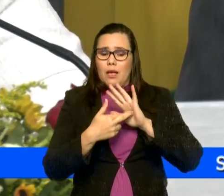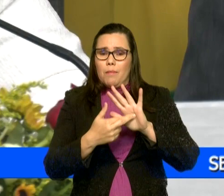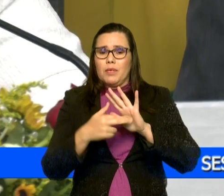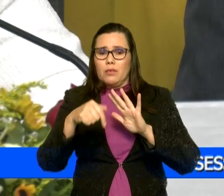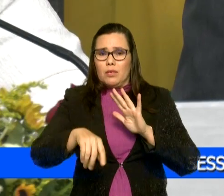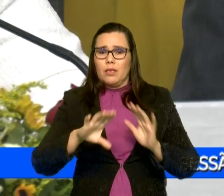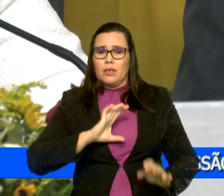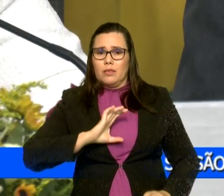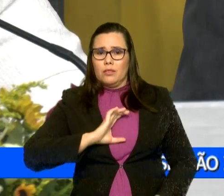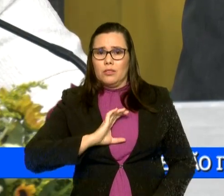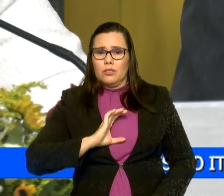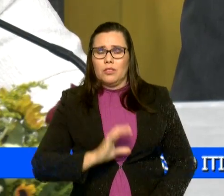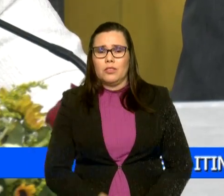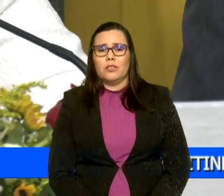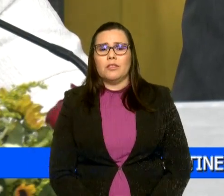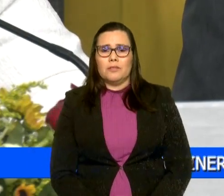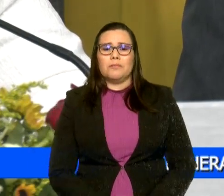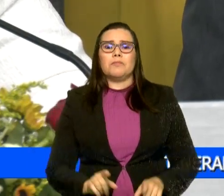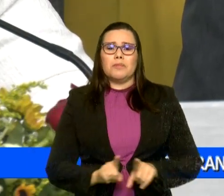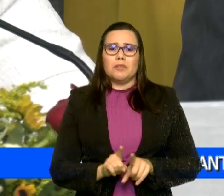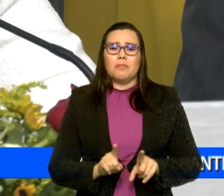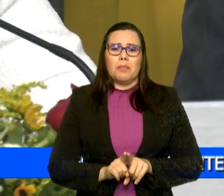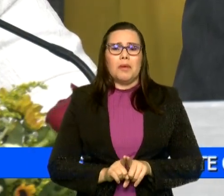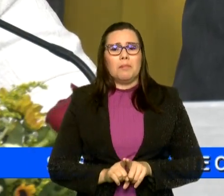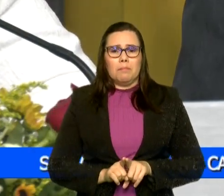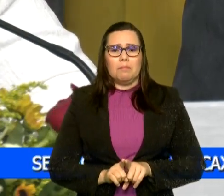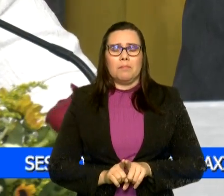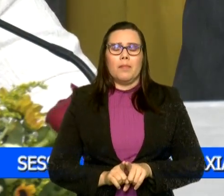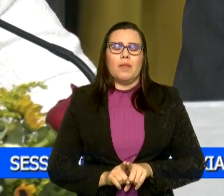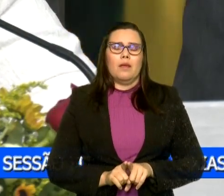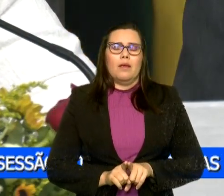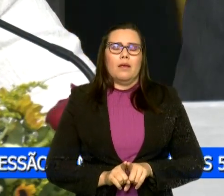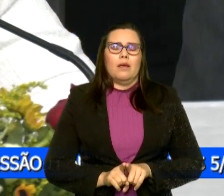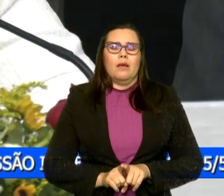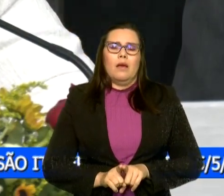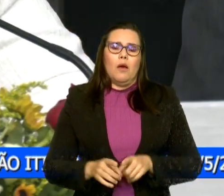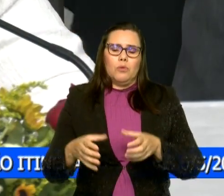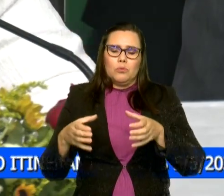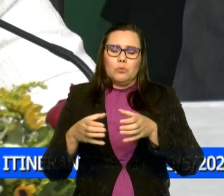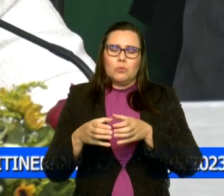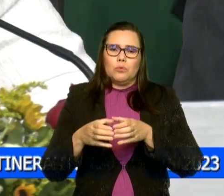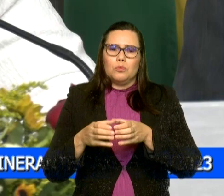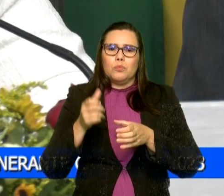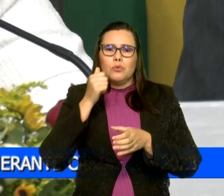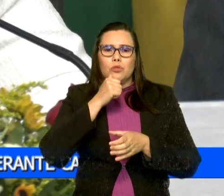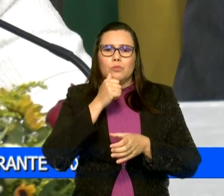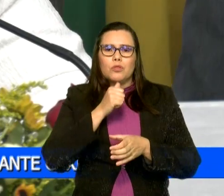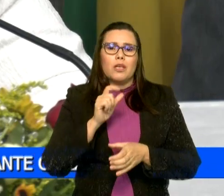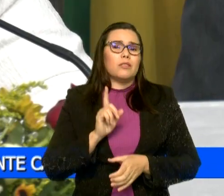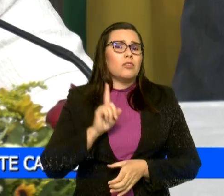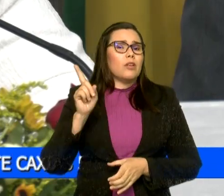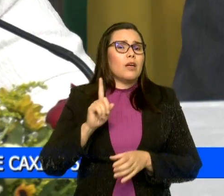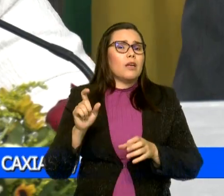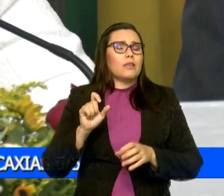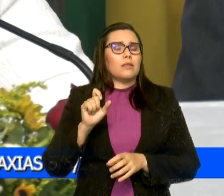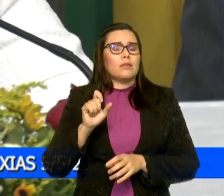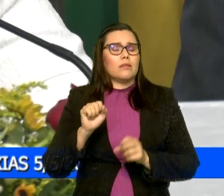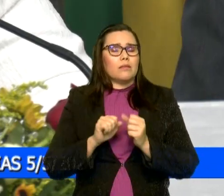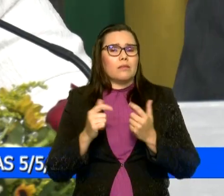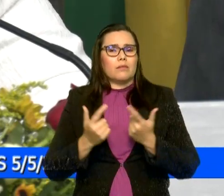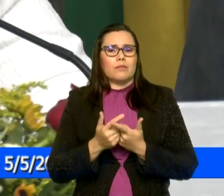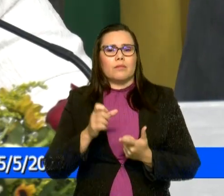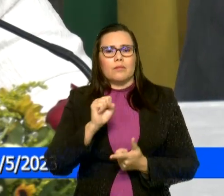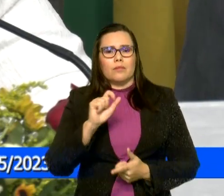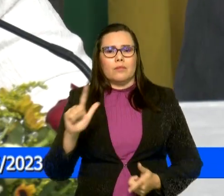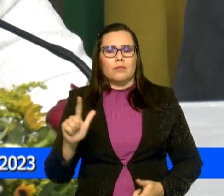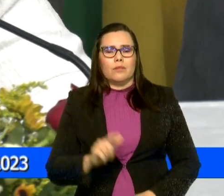maior bancada feminina já eleita na Assembleia Legislativa do Maranhão. Aliás, a 20ª legislatura vem